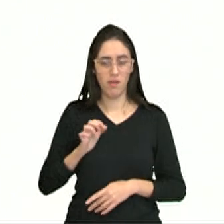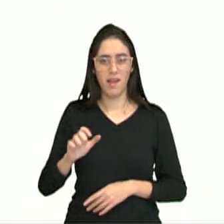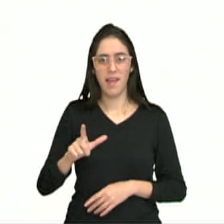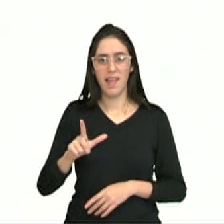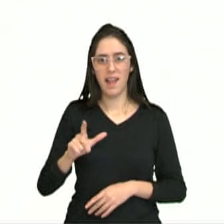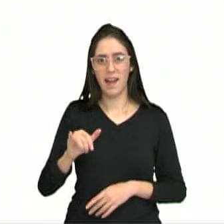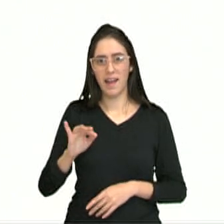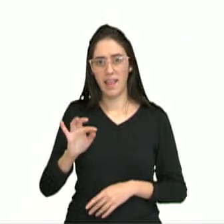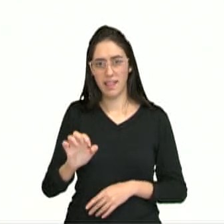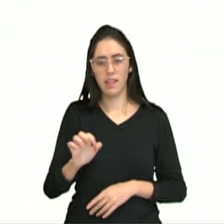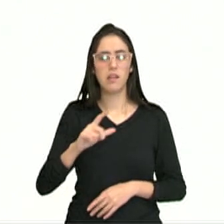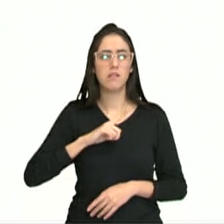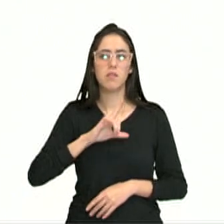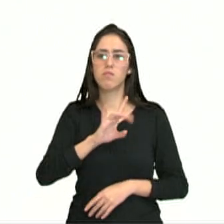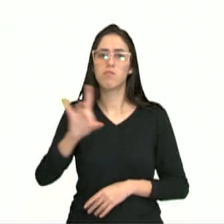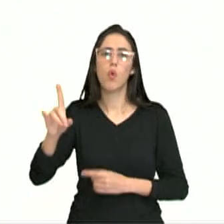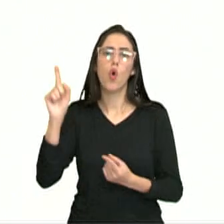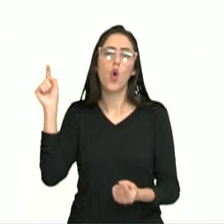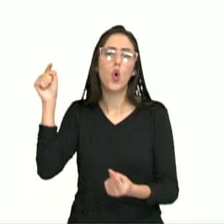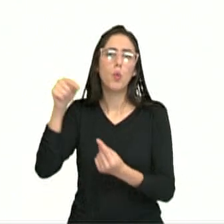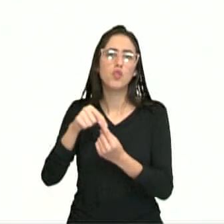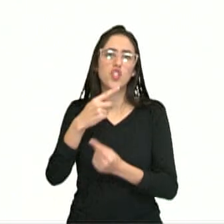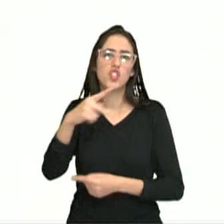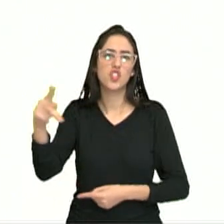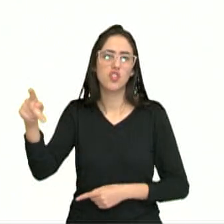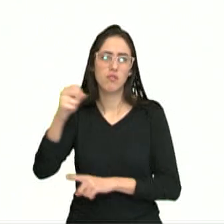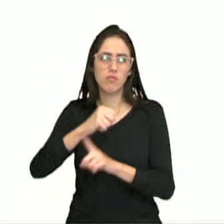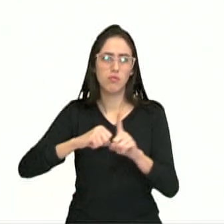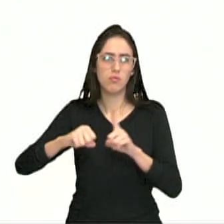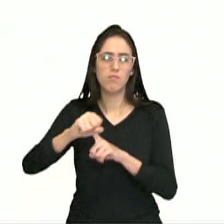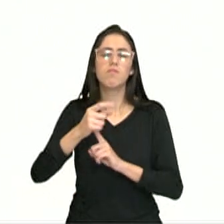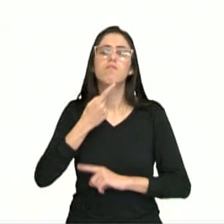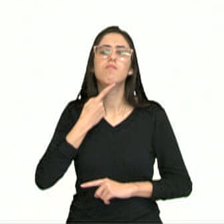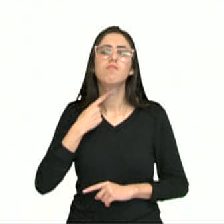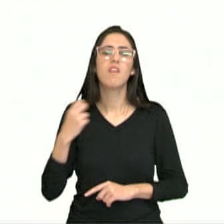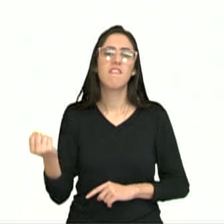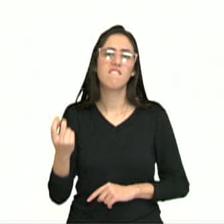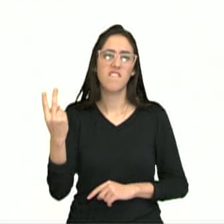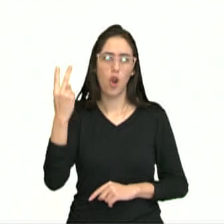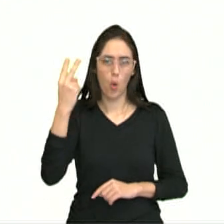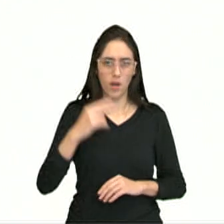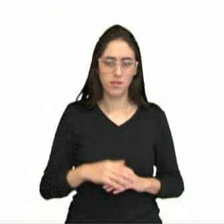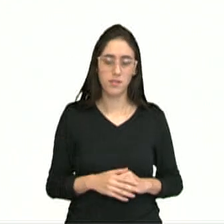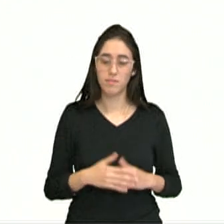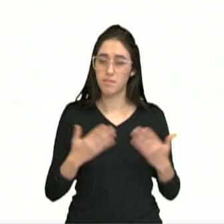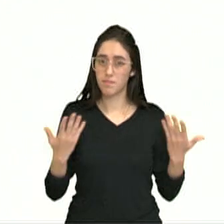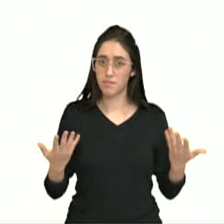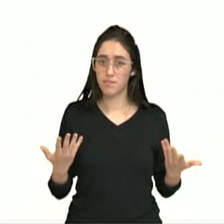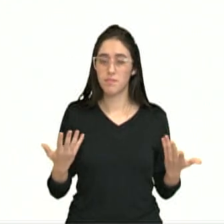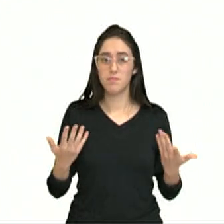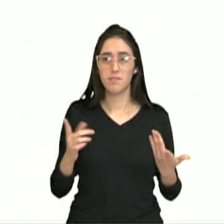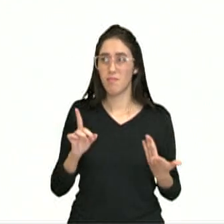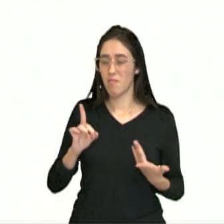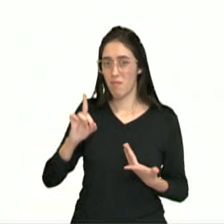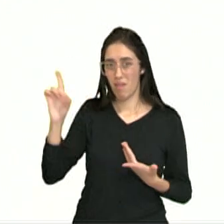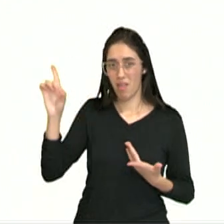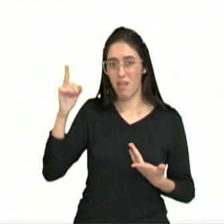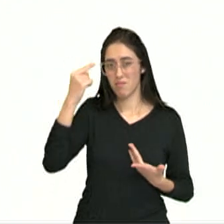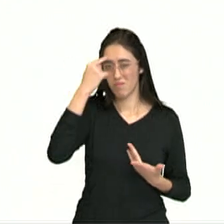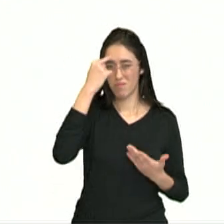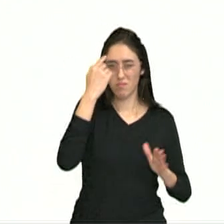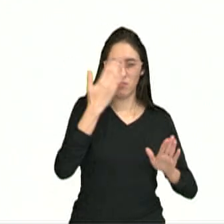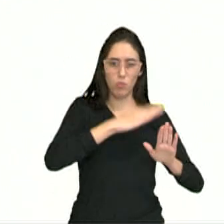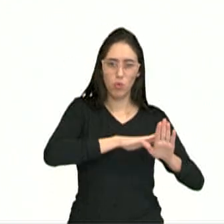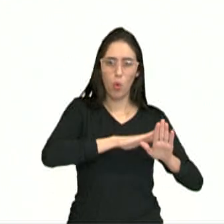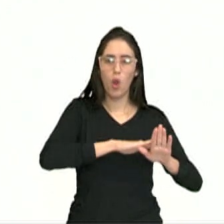de acordo com seus objetivos, a conduta da sociedade e os valores dos indivíduos. Essa orientação ideológica ela tem muito a